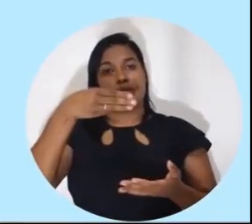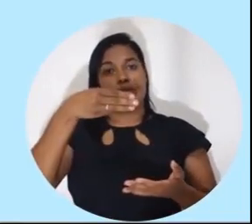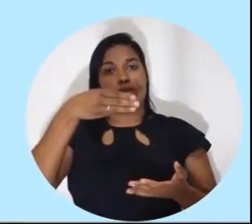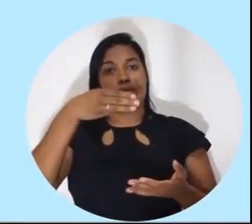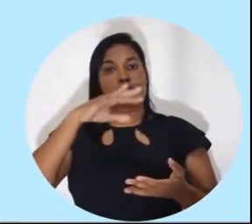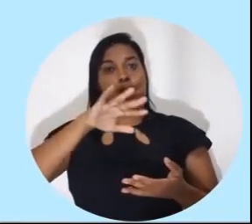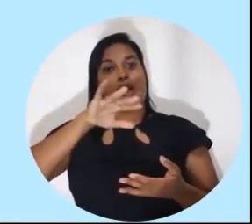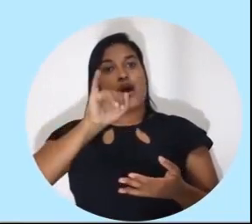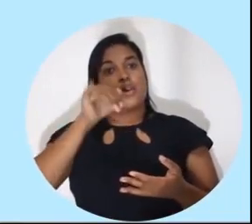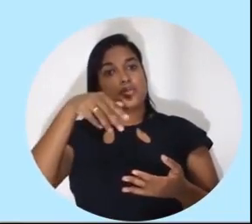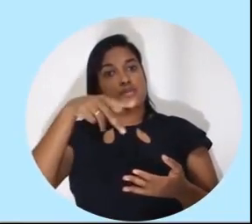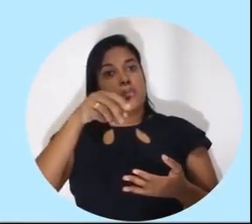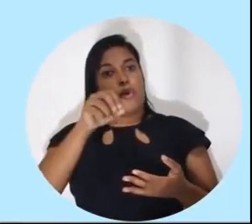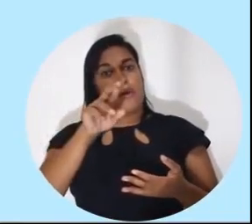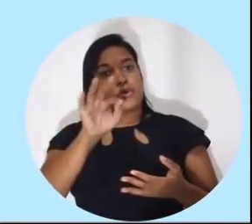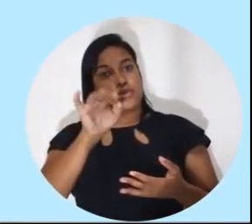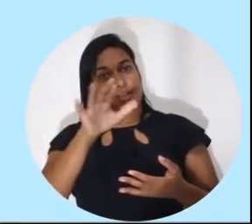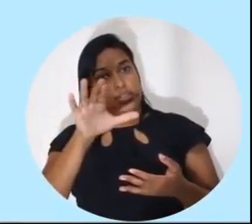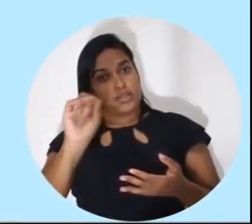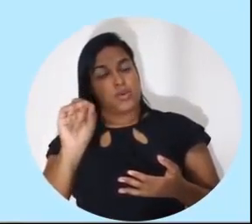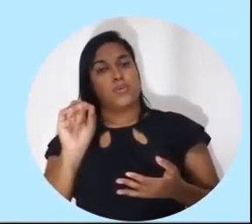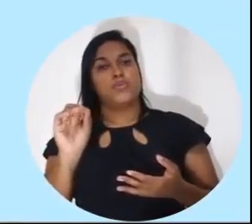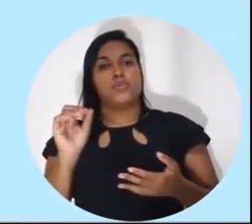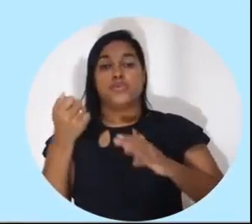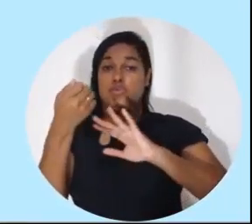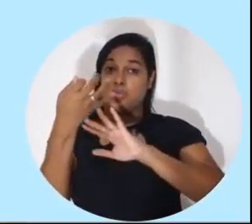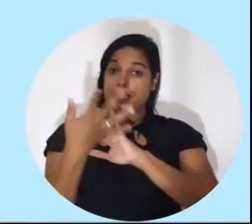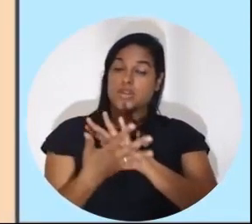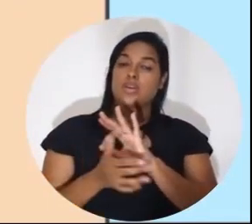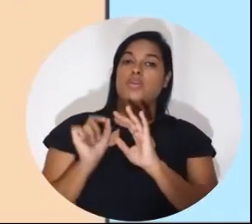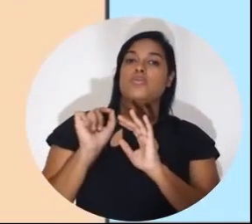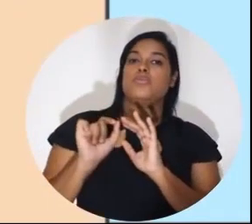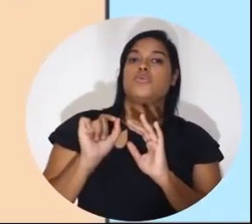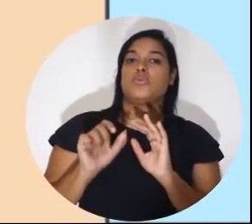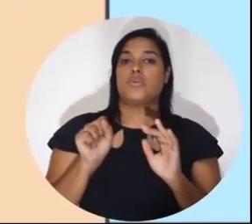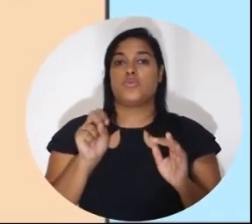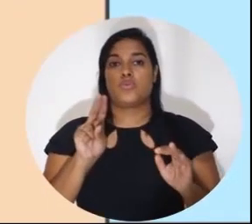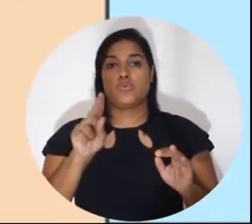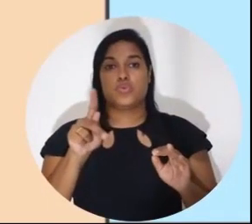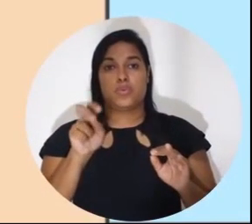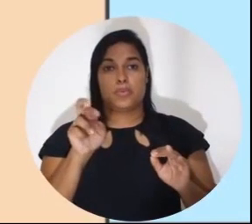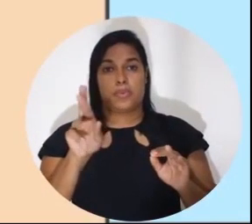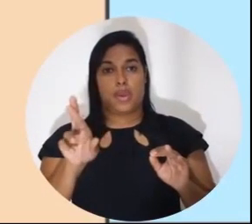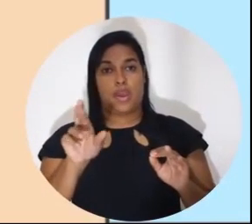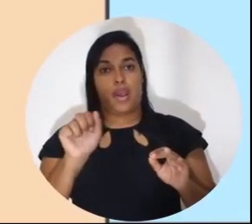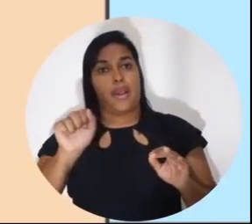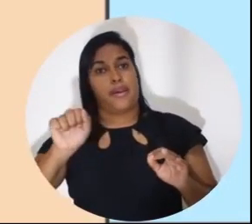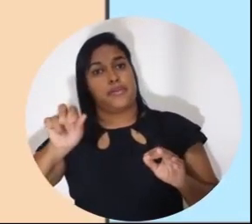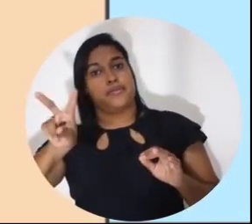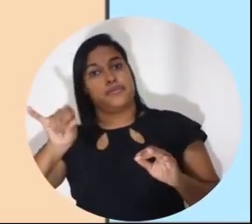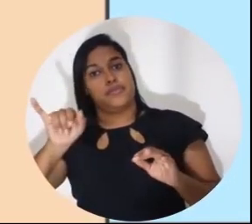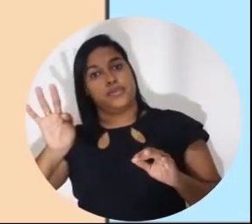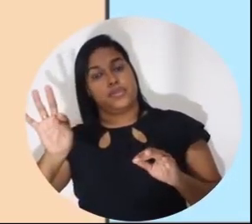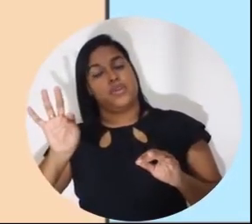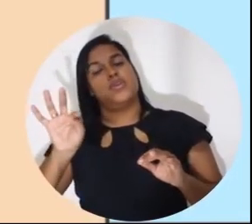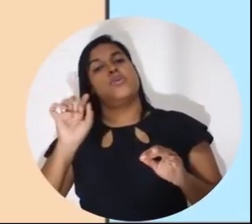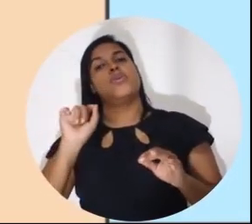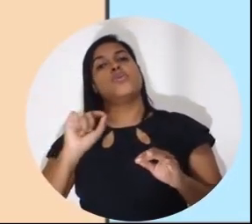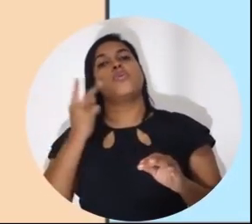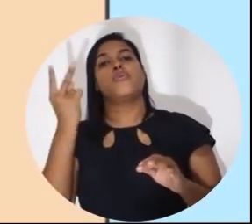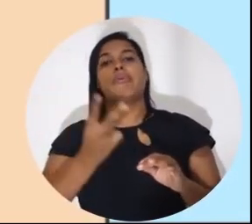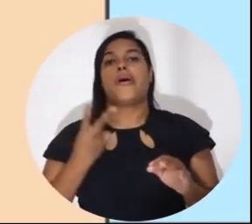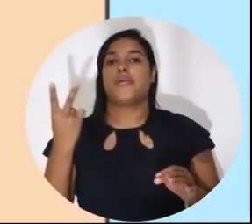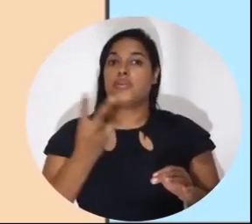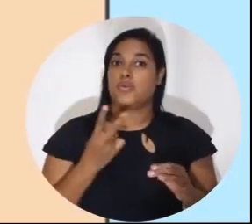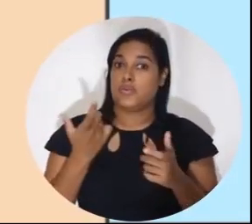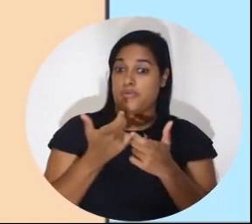a importação, tá? Dizemos que ocorreu um superávit na balança comercial quando o valor das exportações